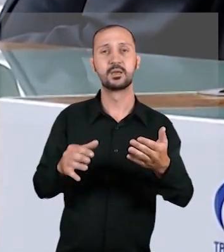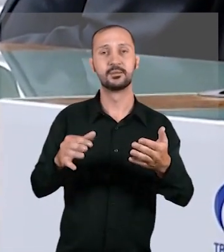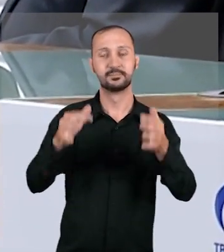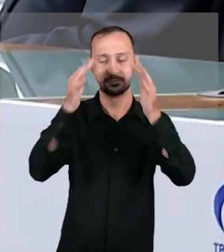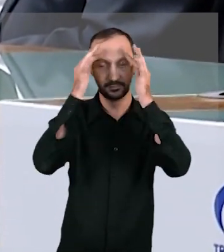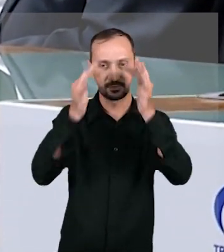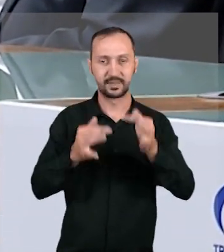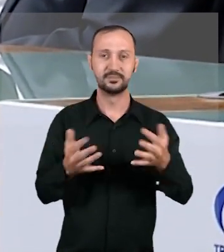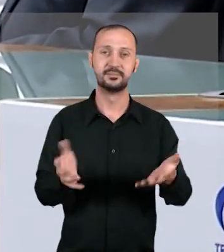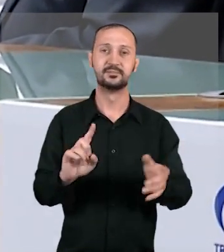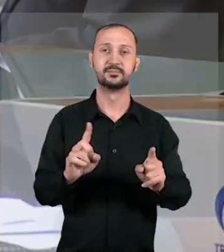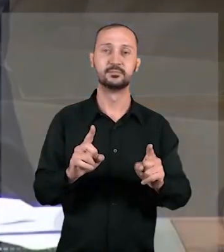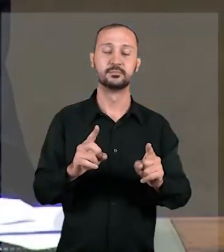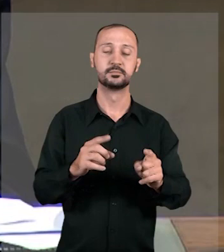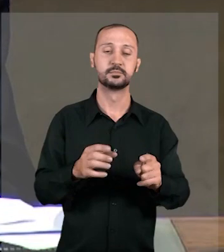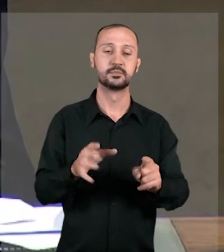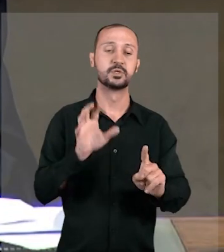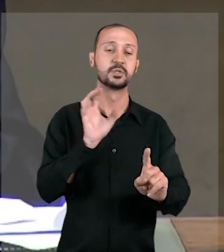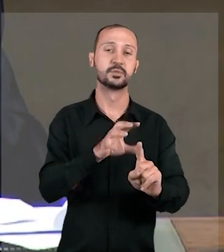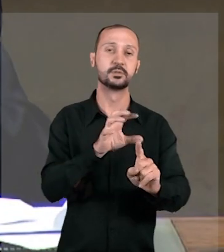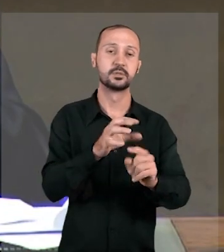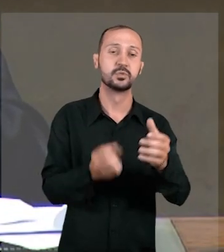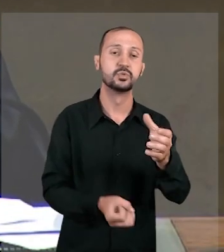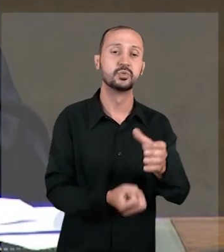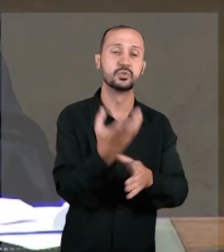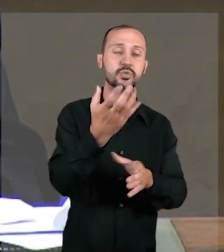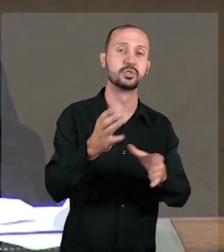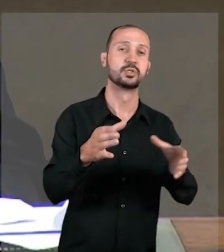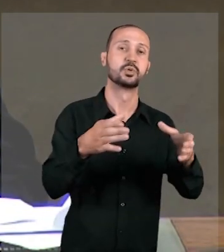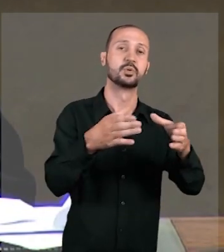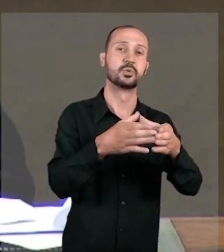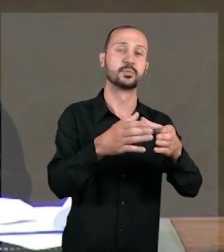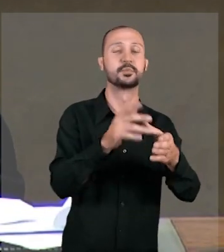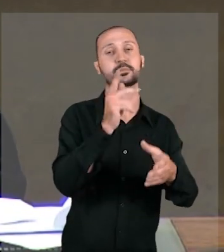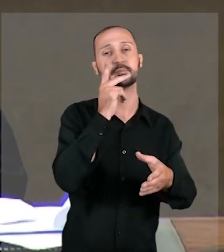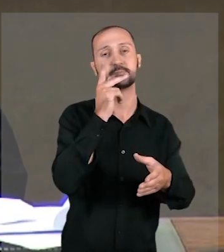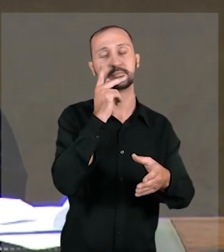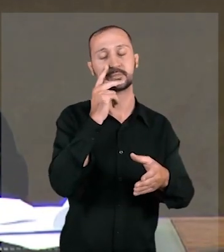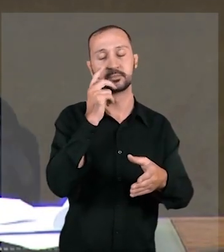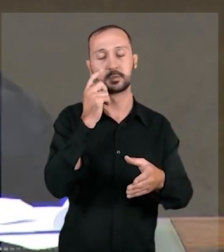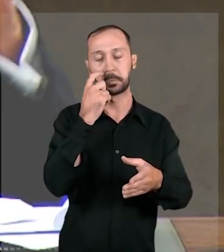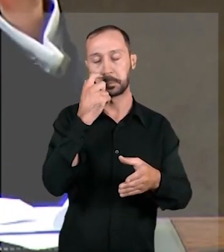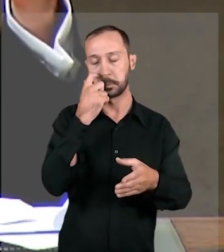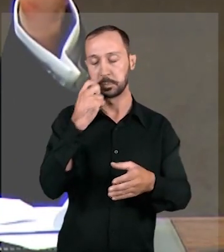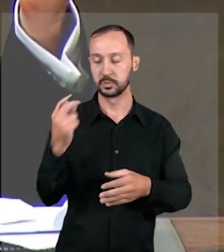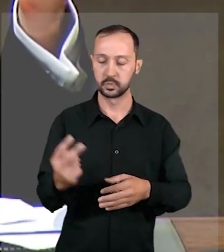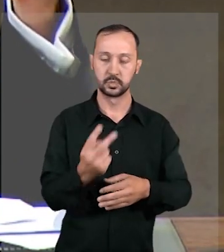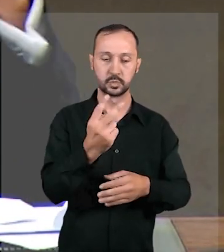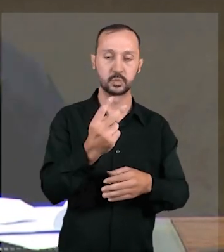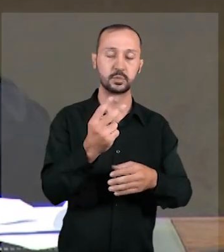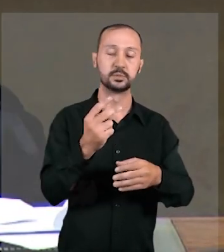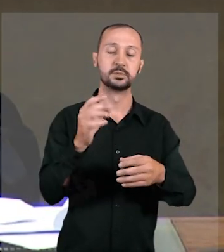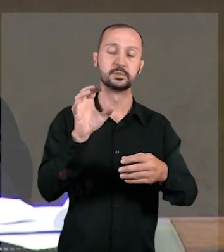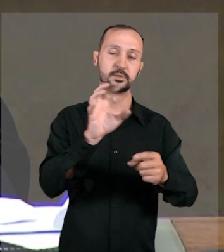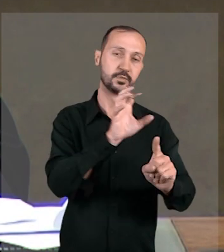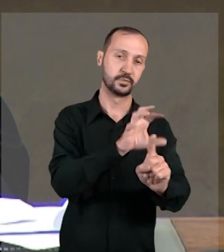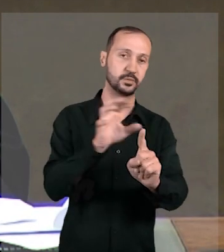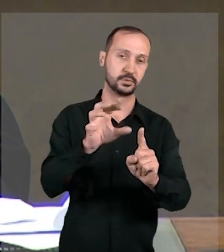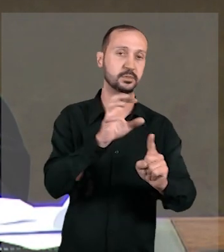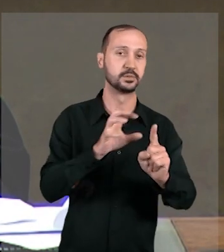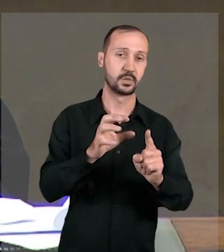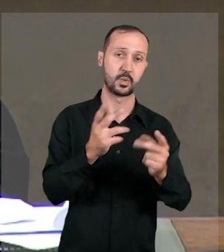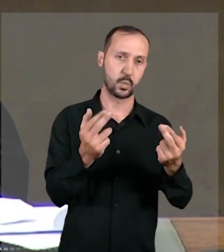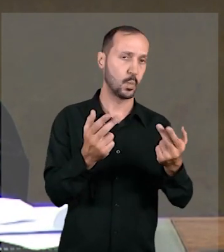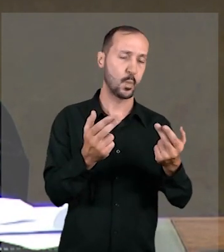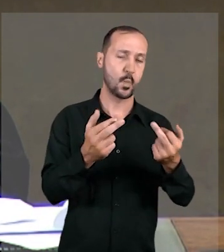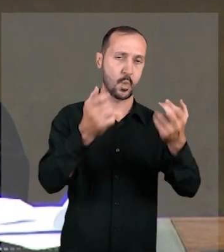incentivo para a criação dos partidos. A soma desses dois fatores, cláusula de desempenho e fidelidade partidária,